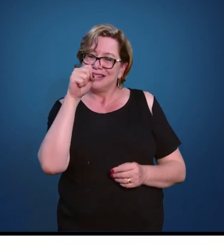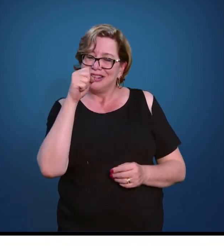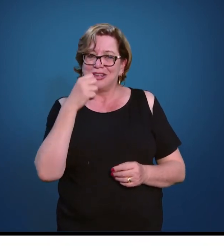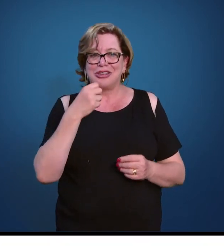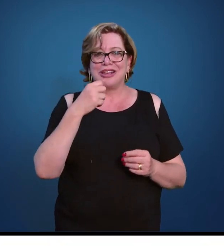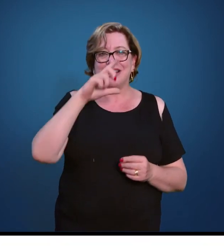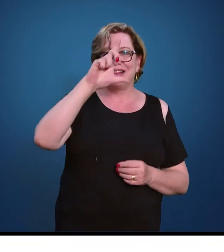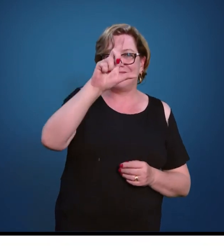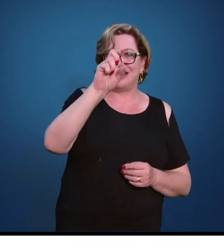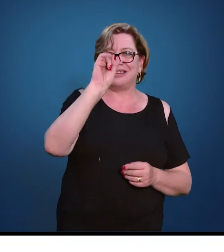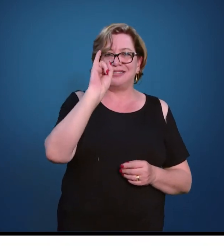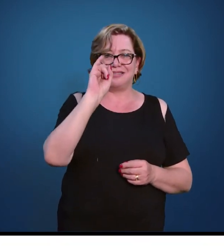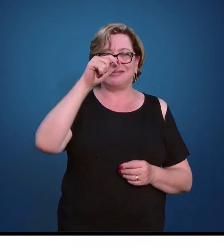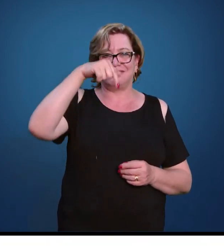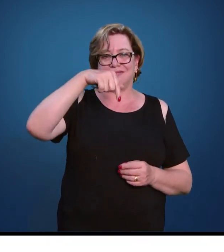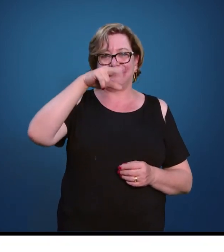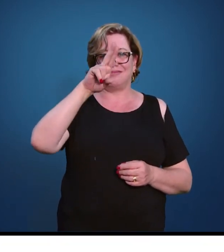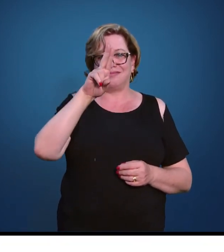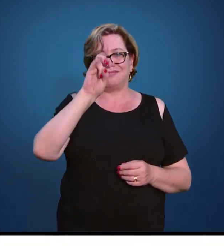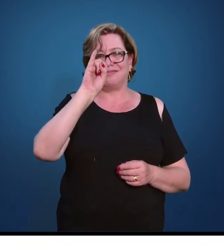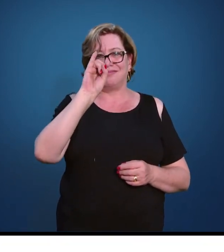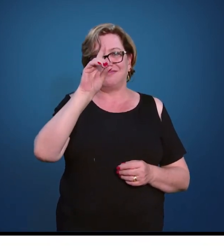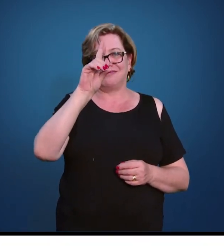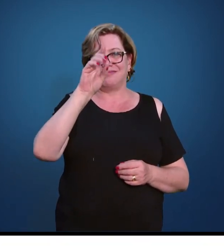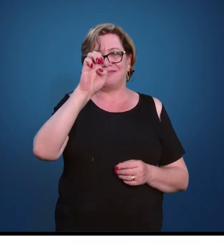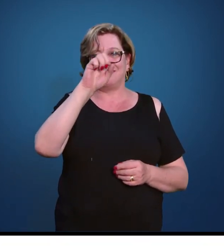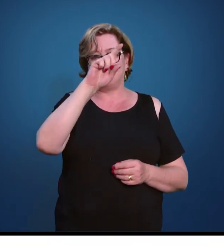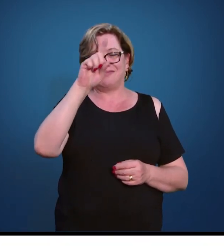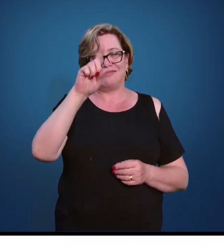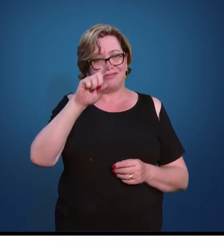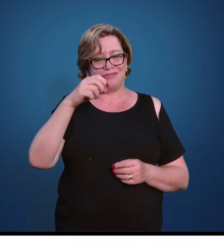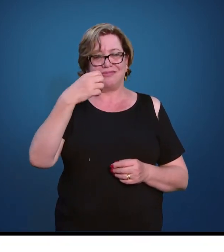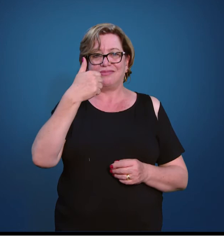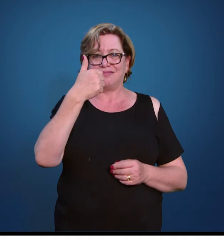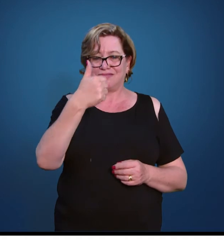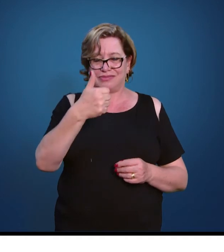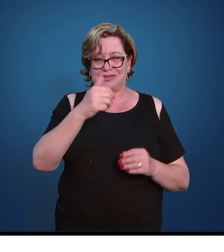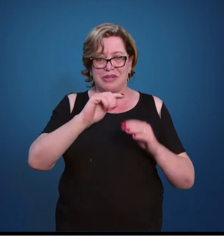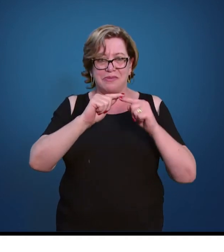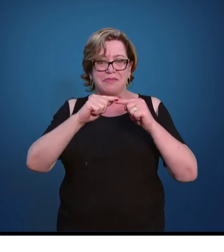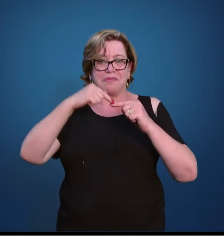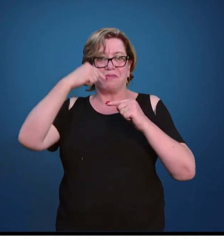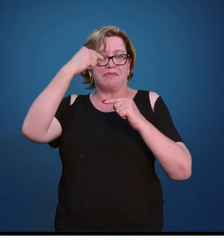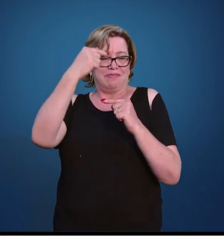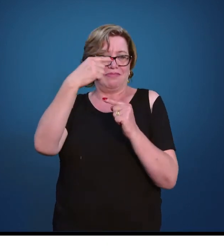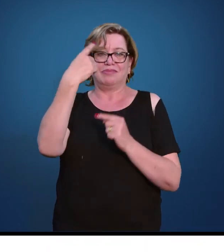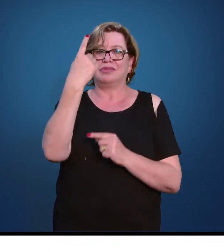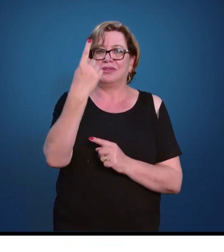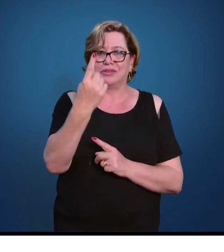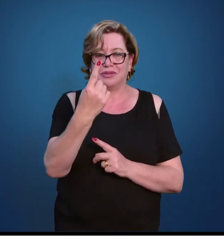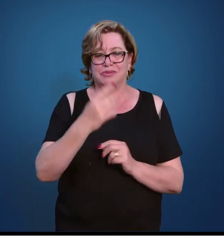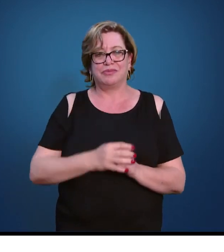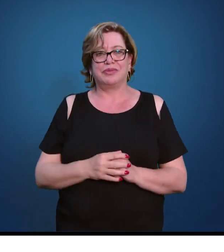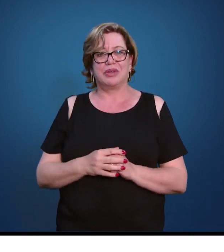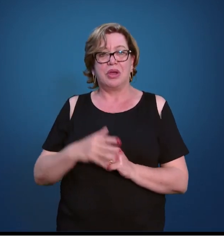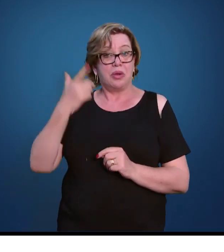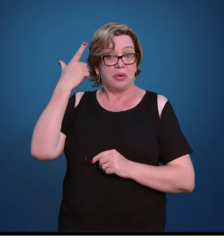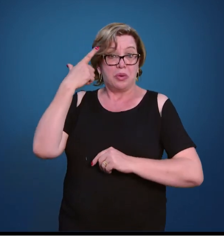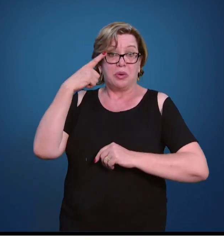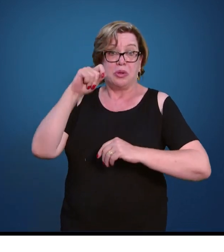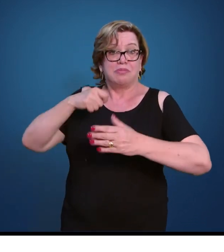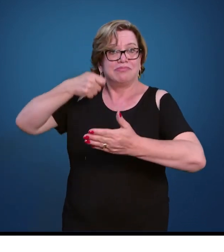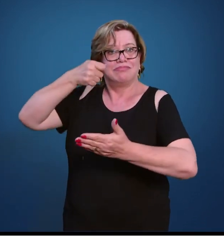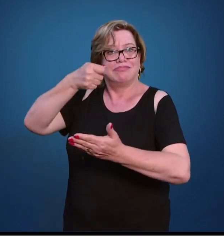liquidez positivo. Eu tenho um índice maior que 1. Consigo pagar todas as